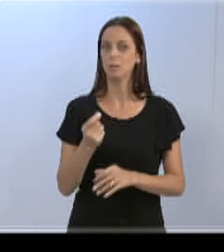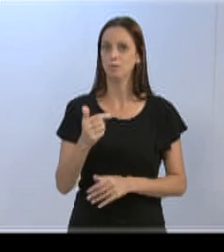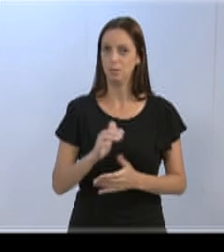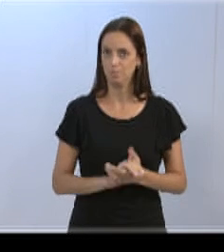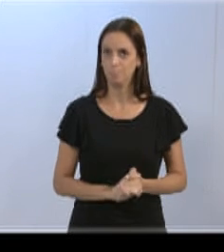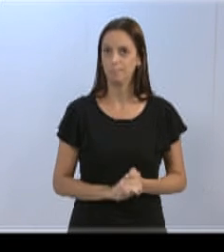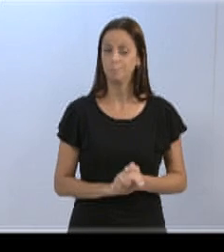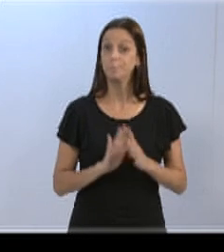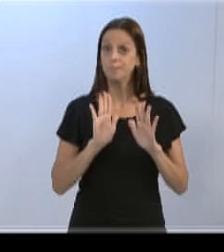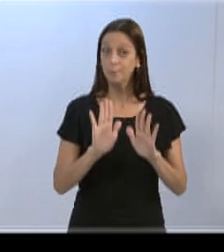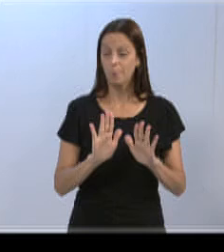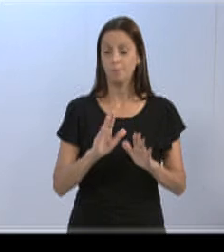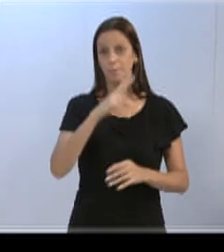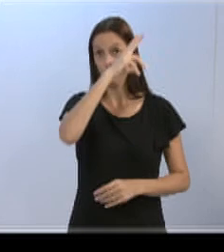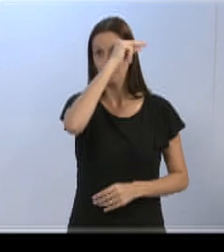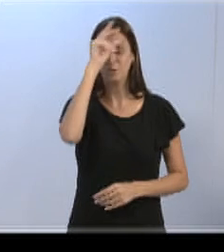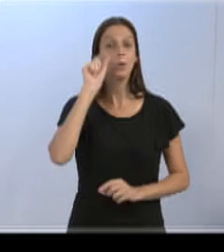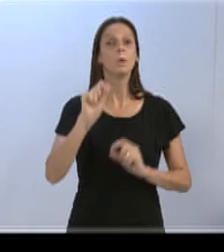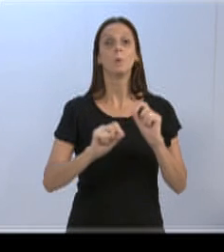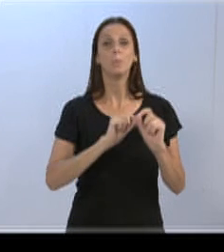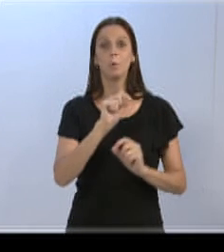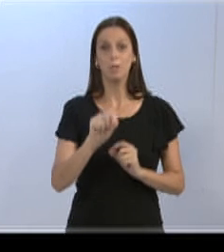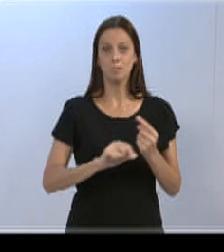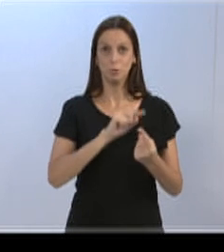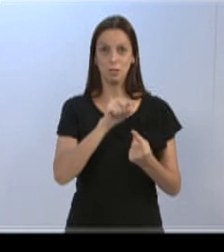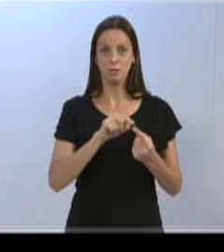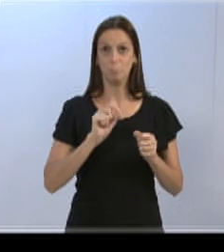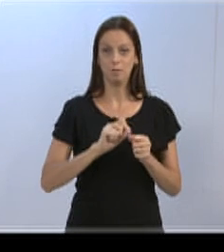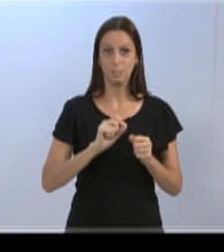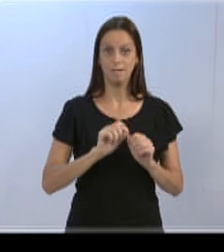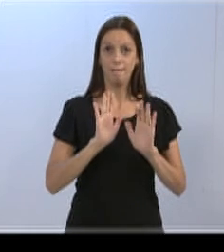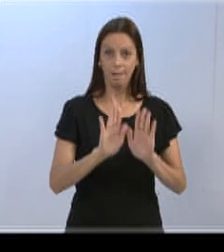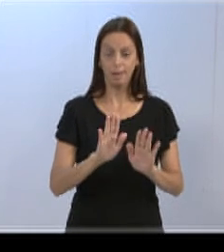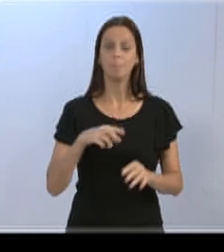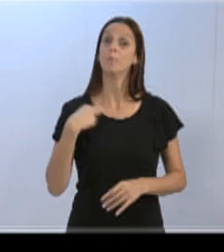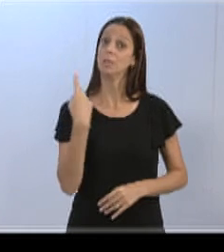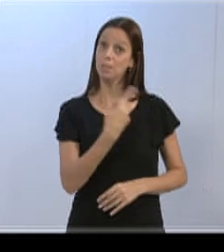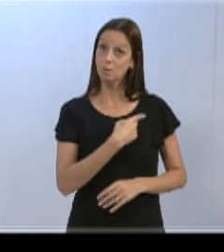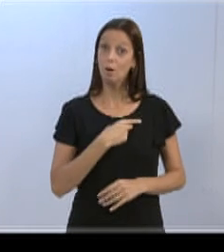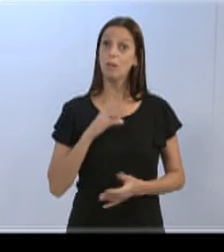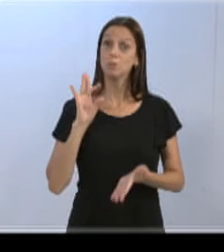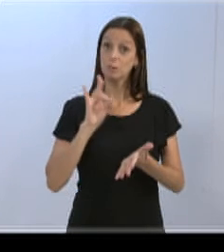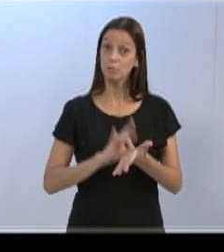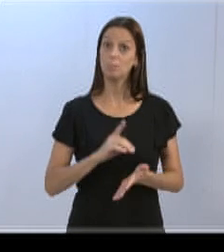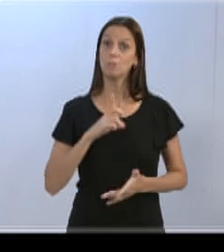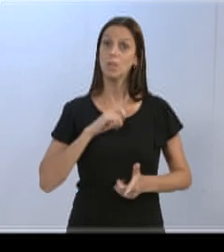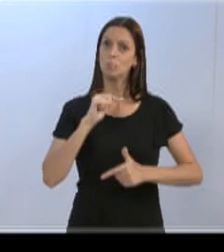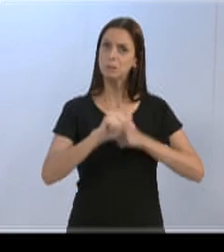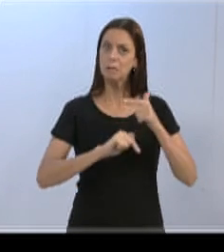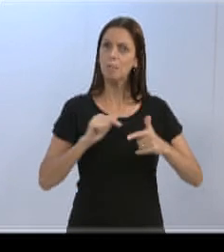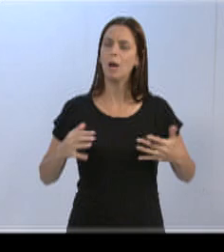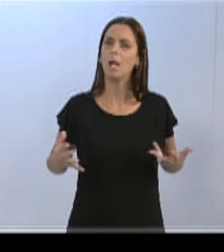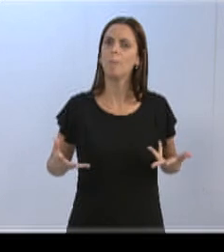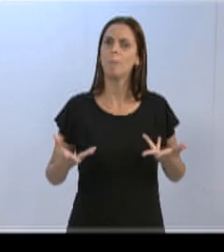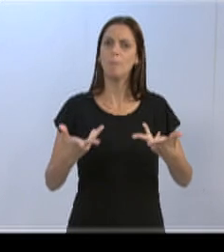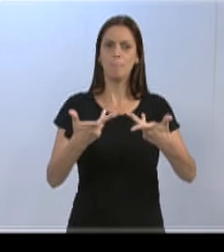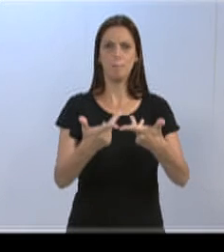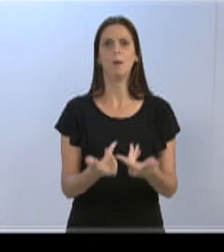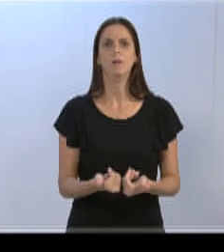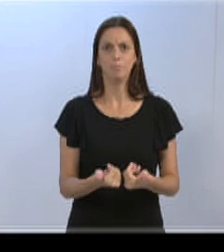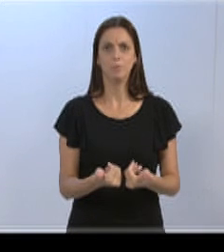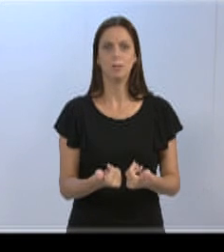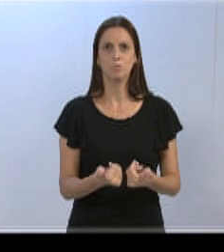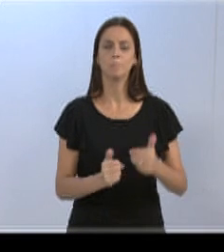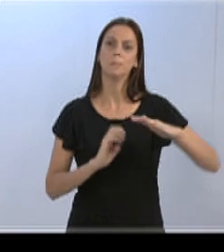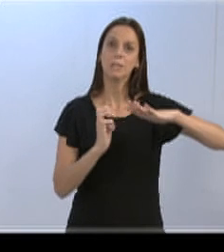Muito bem. O que a Prefeitura pretende com isso? É que realmente a gente possa ter um serviço de excelência, e aí com